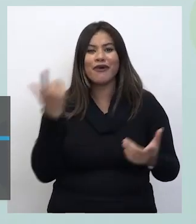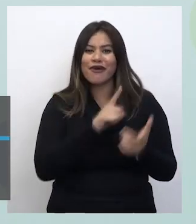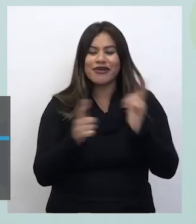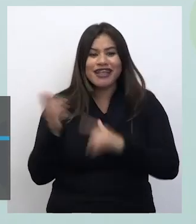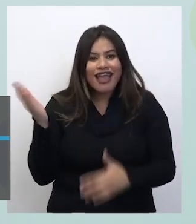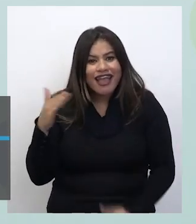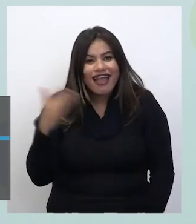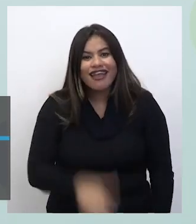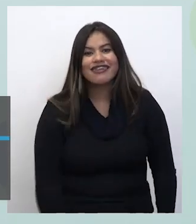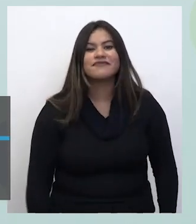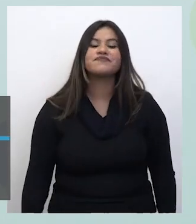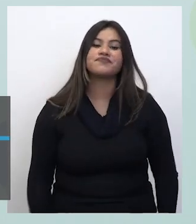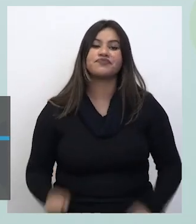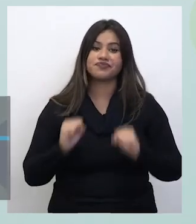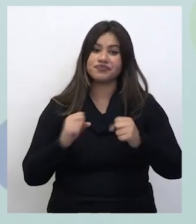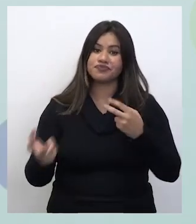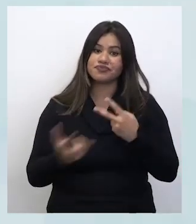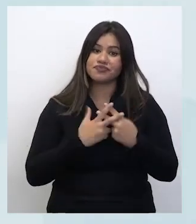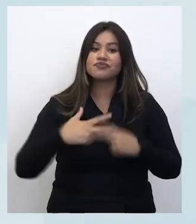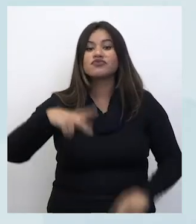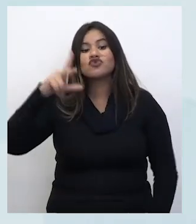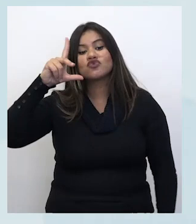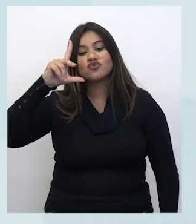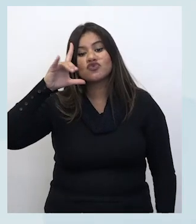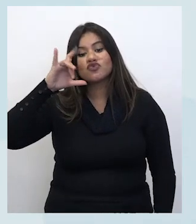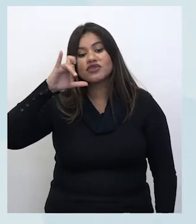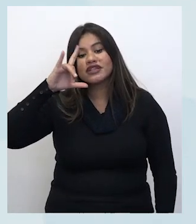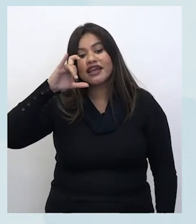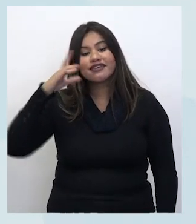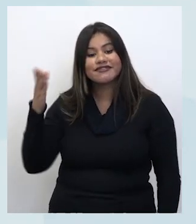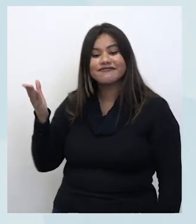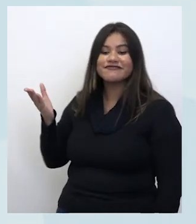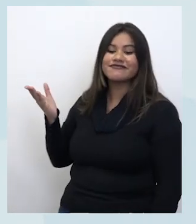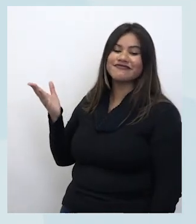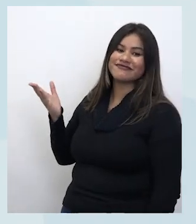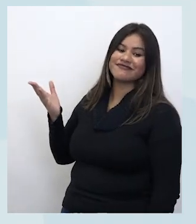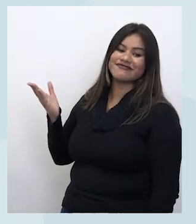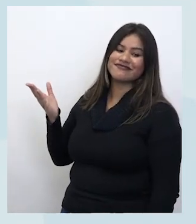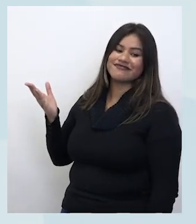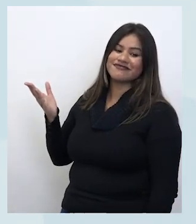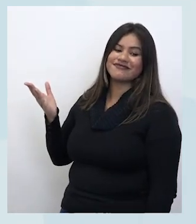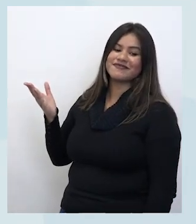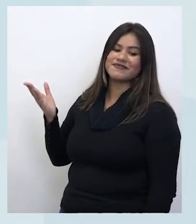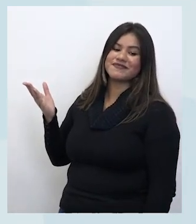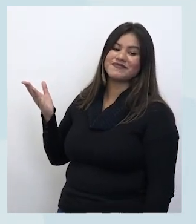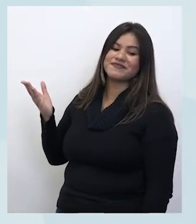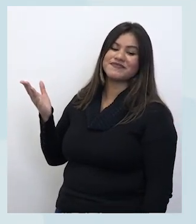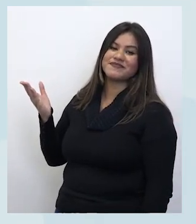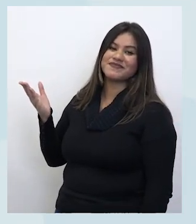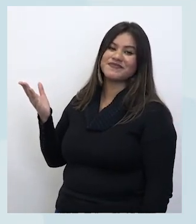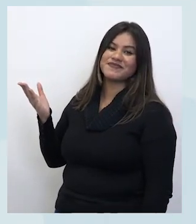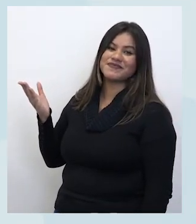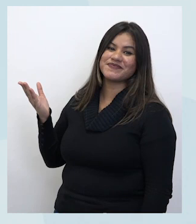você pode compartilhar pelo Instagram aqui do Centro de Mídia, que é @Centro de